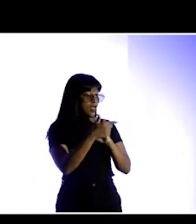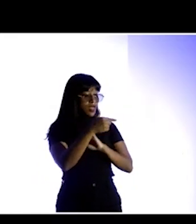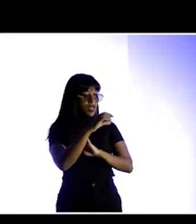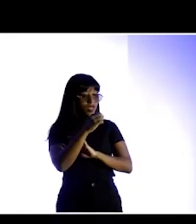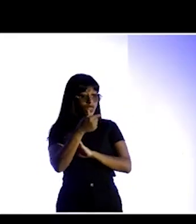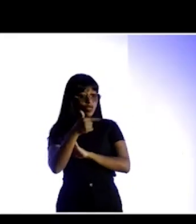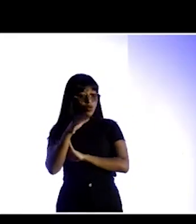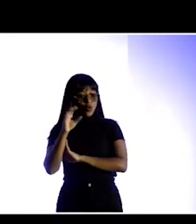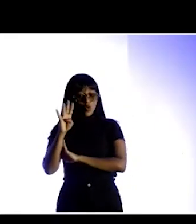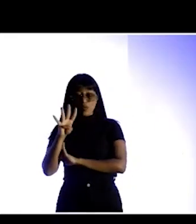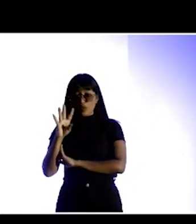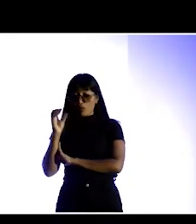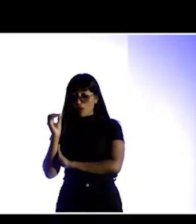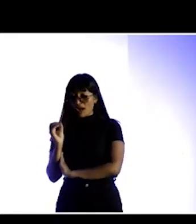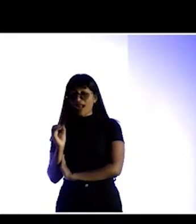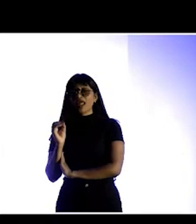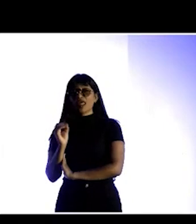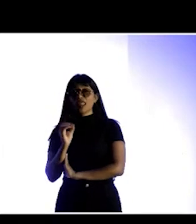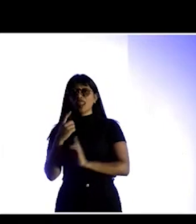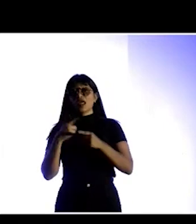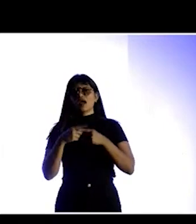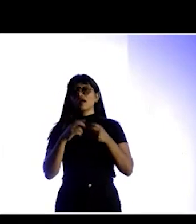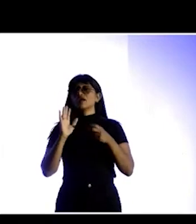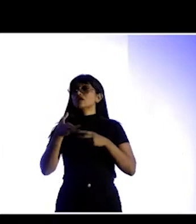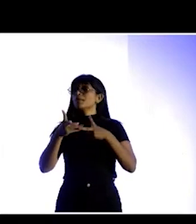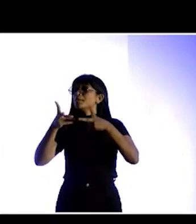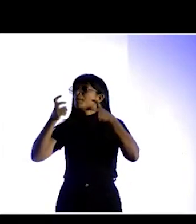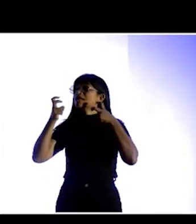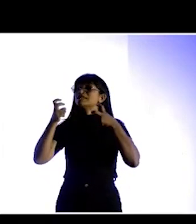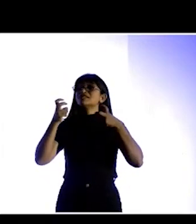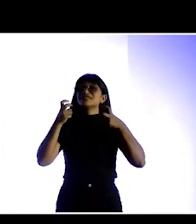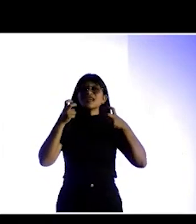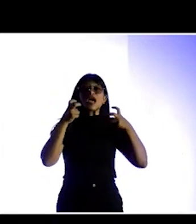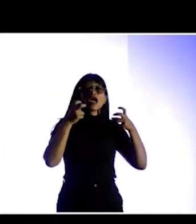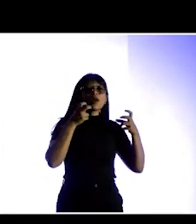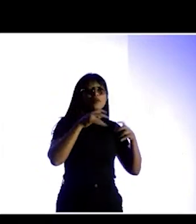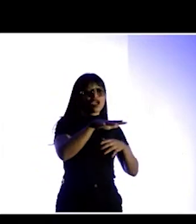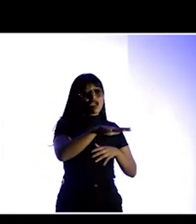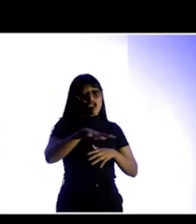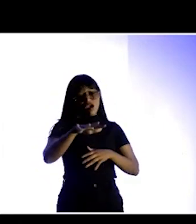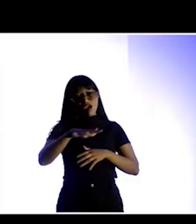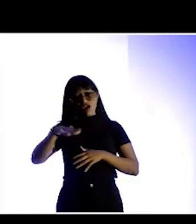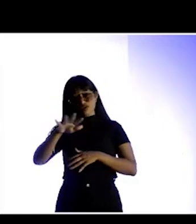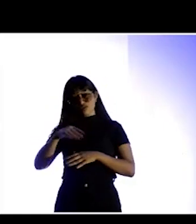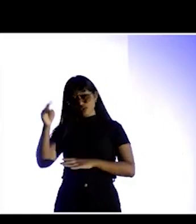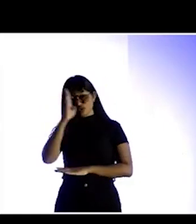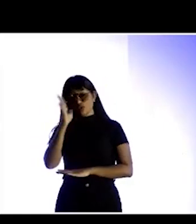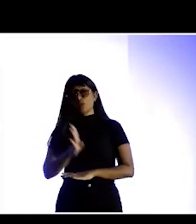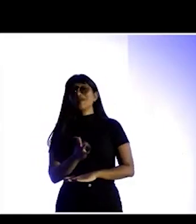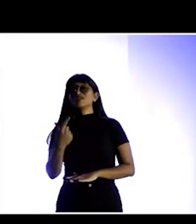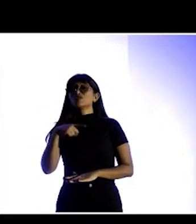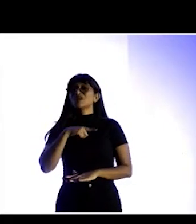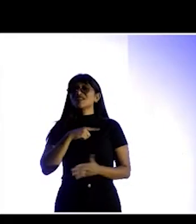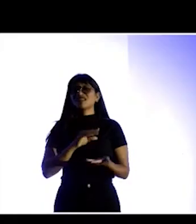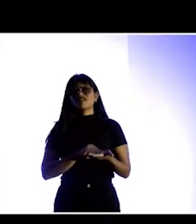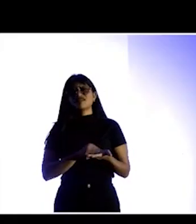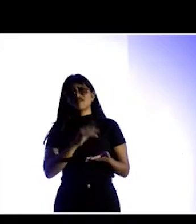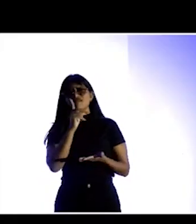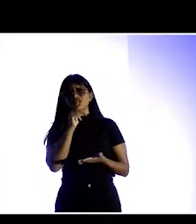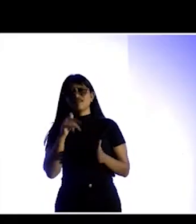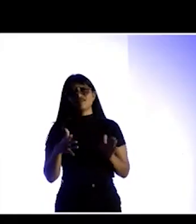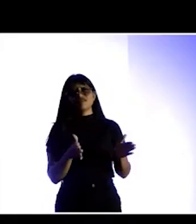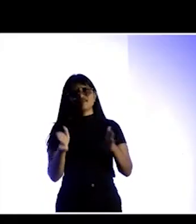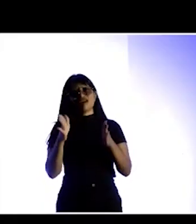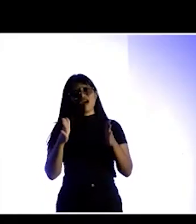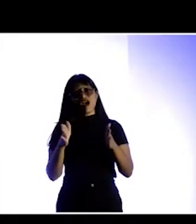observa em várias regiões do Brasil cenários com até diminuição de 40% a 50% da disponibilidade hídrica, né, em muitos rios do nosso